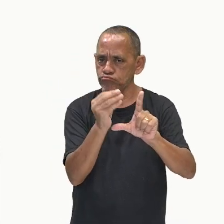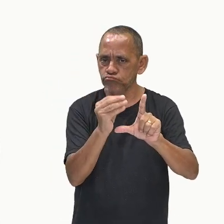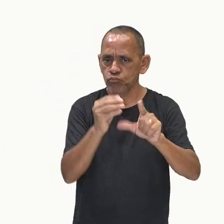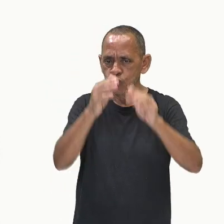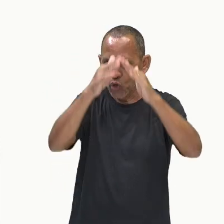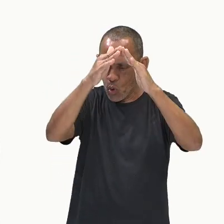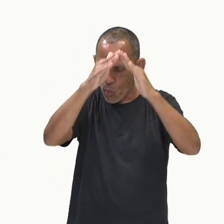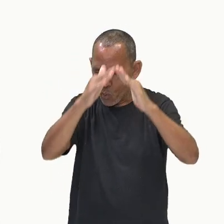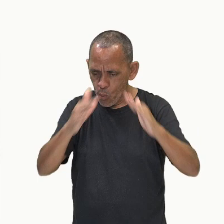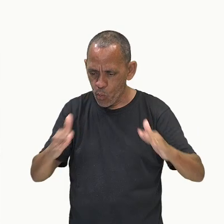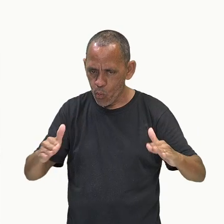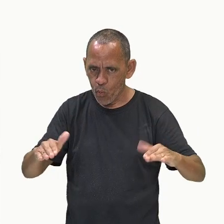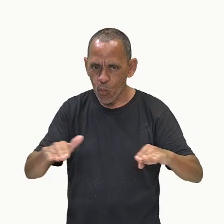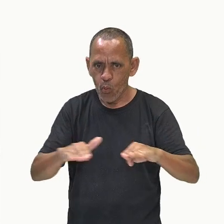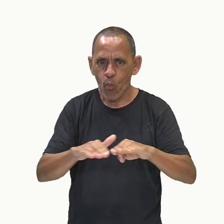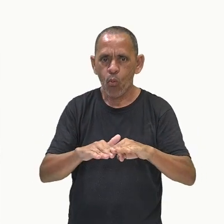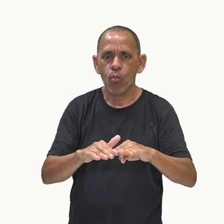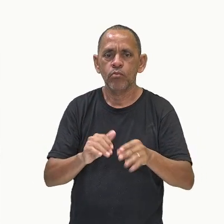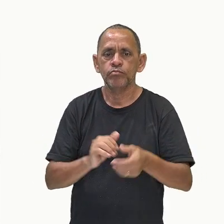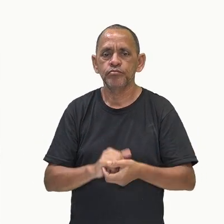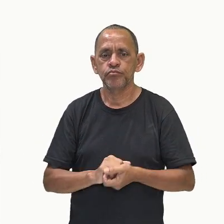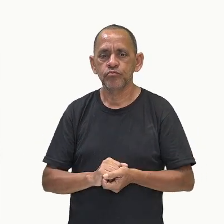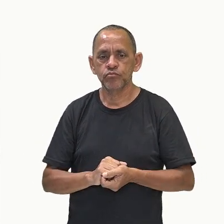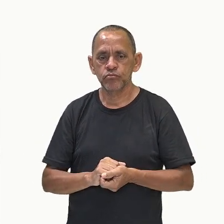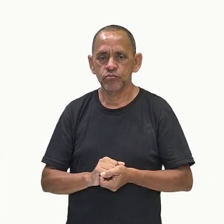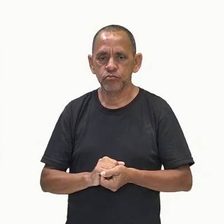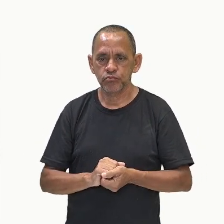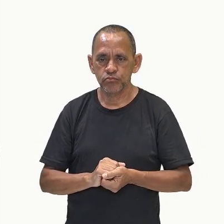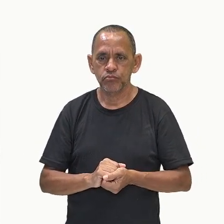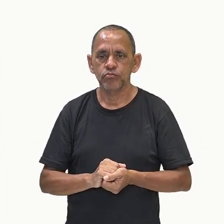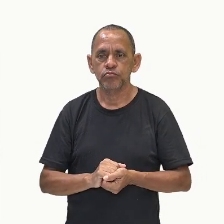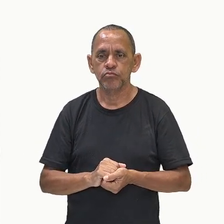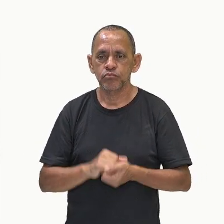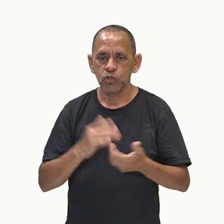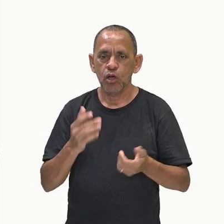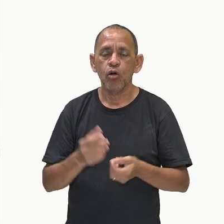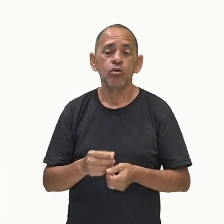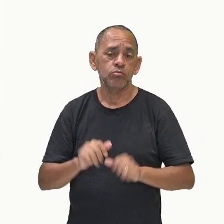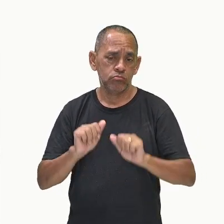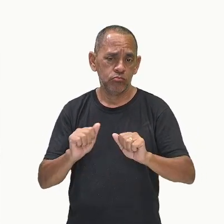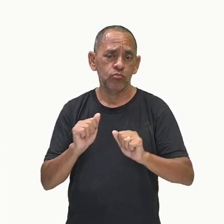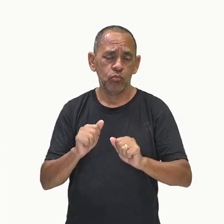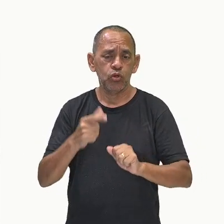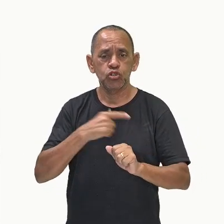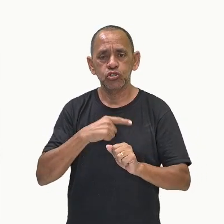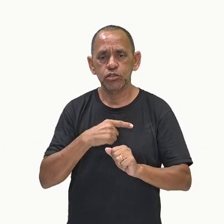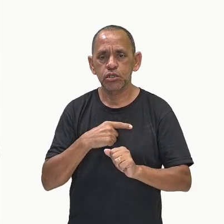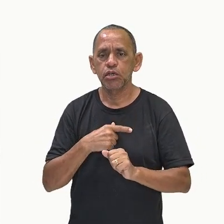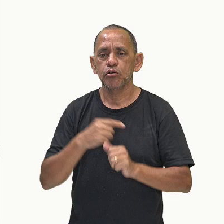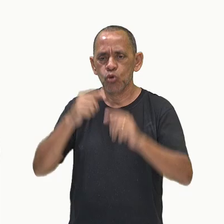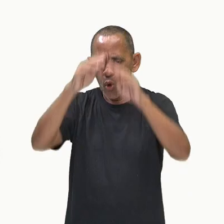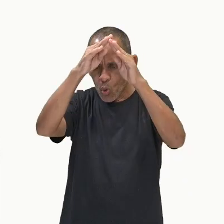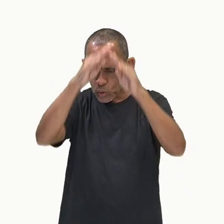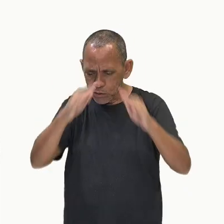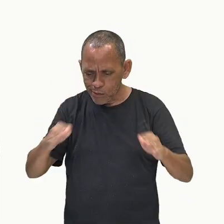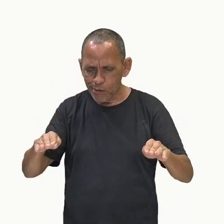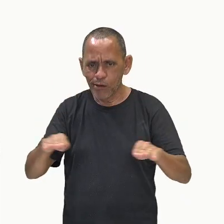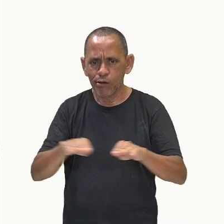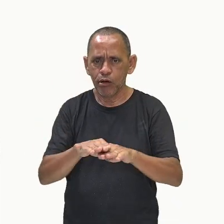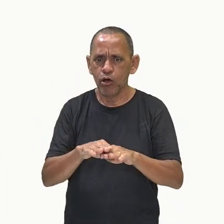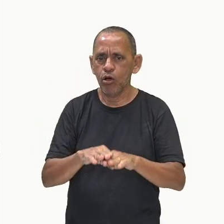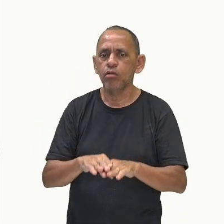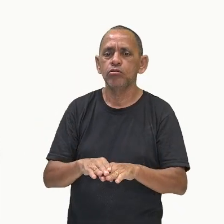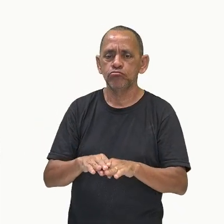ou seja, eles não estão alinhados. Eu só posso ter um triângulo se e somente se